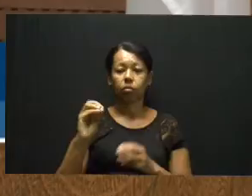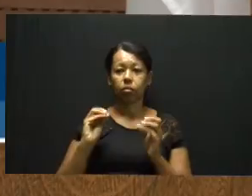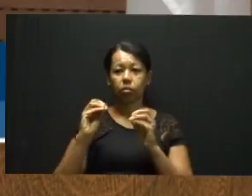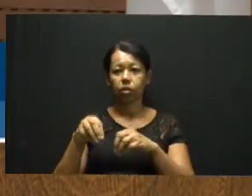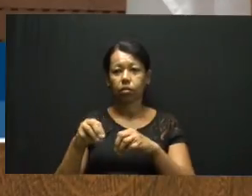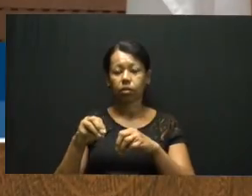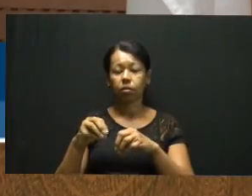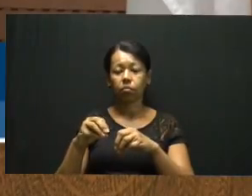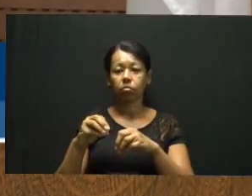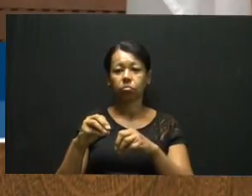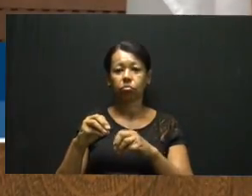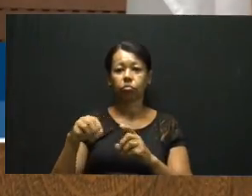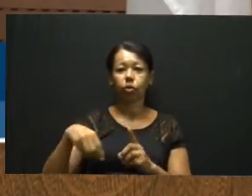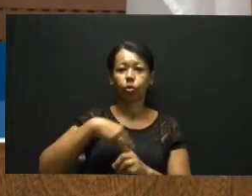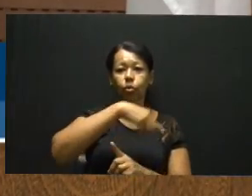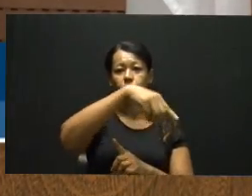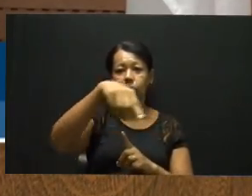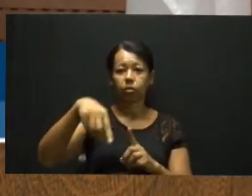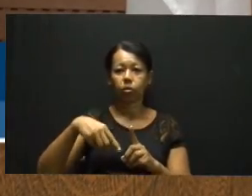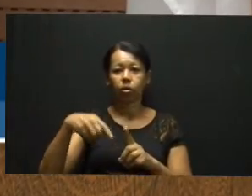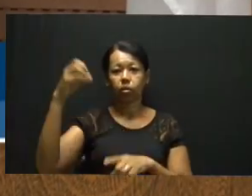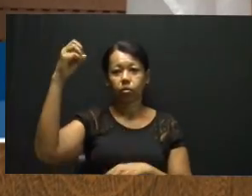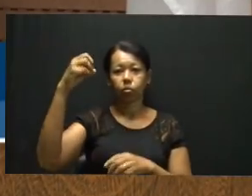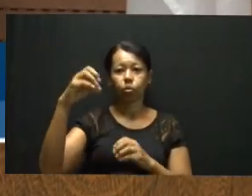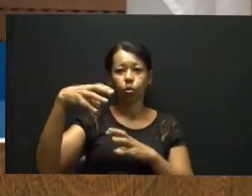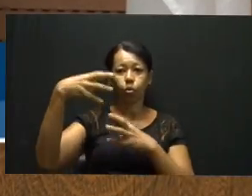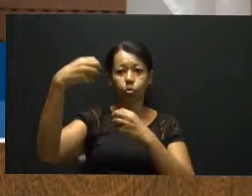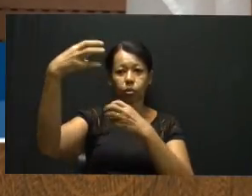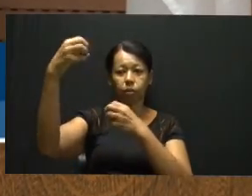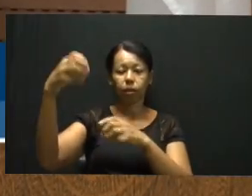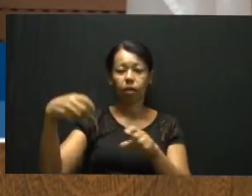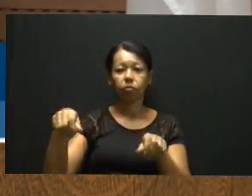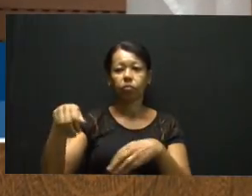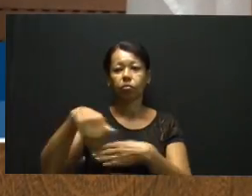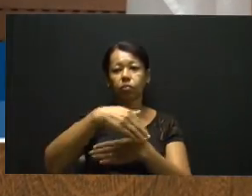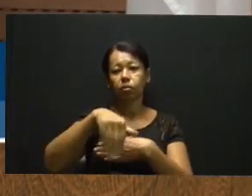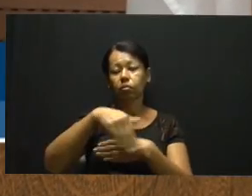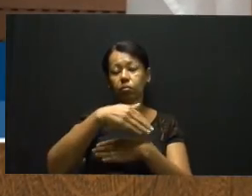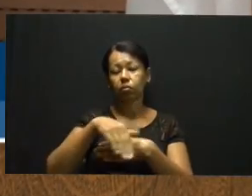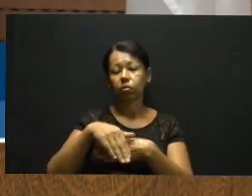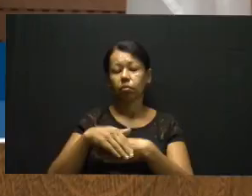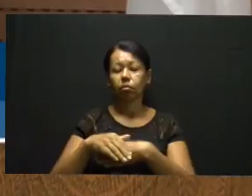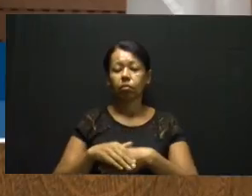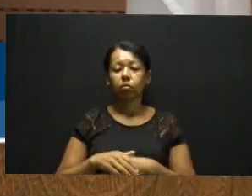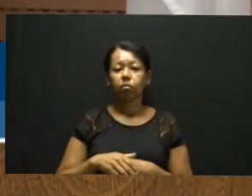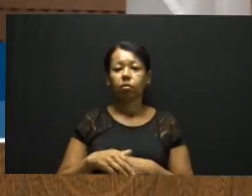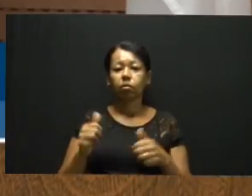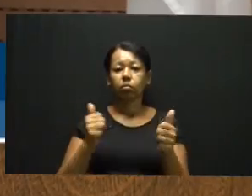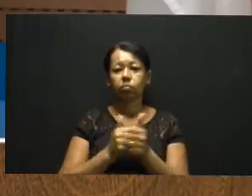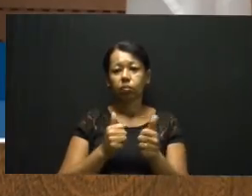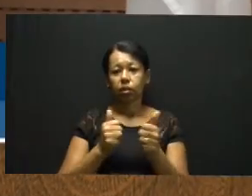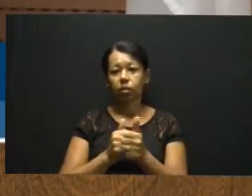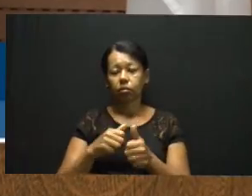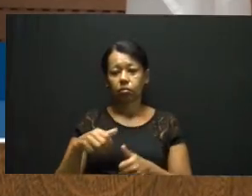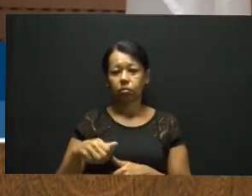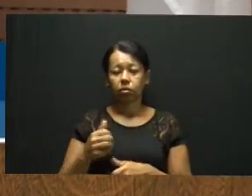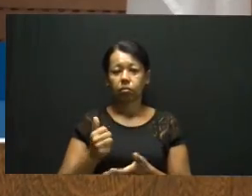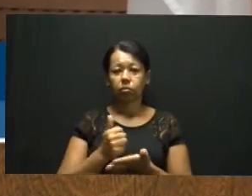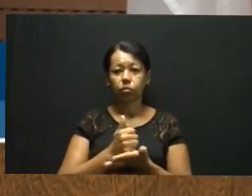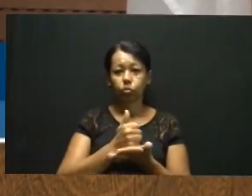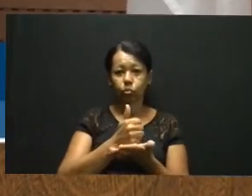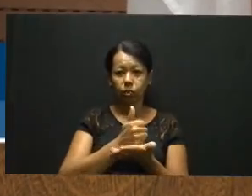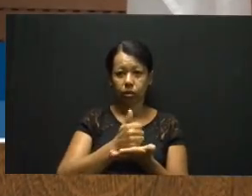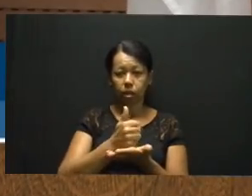Implantação de uma rotatória ou um semáforo na rua Armando Salles de Oliveira, Centro. Caminhe-se. Melhorias no canteiro central